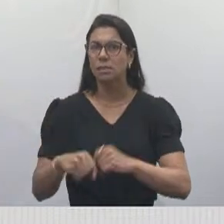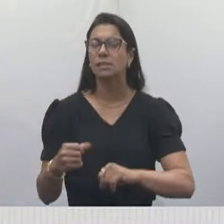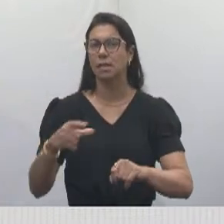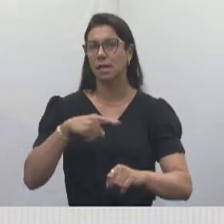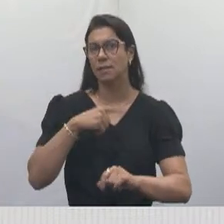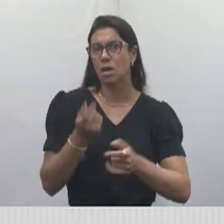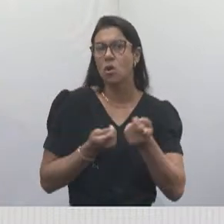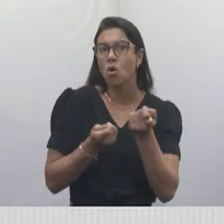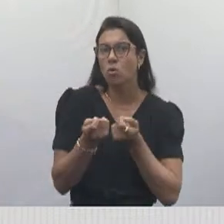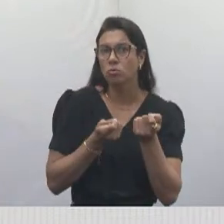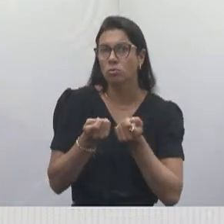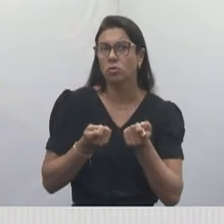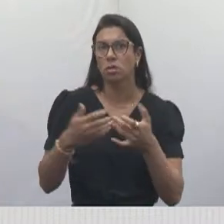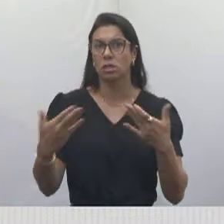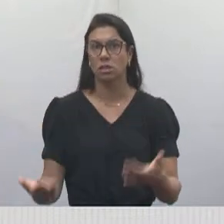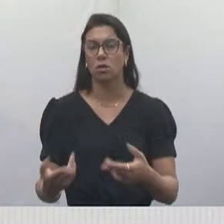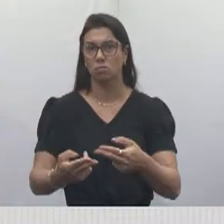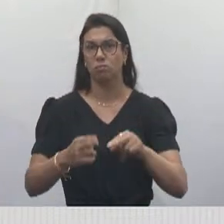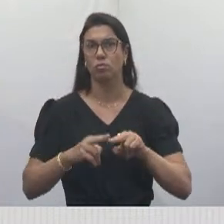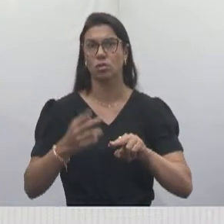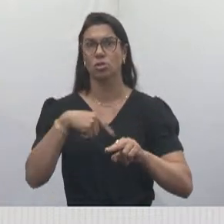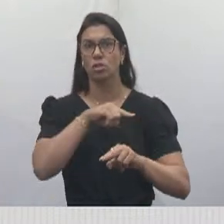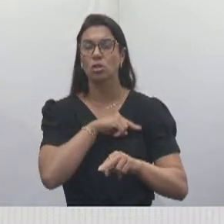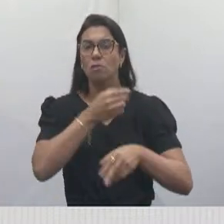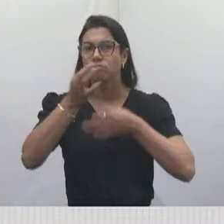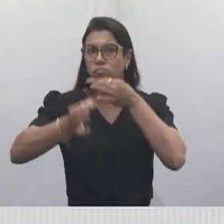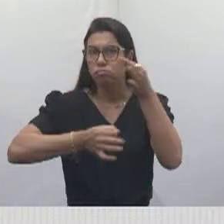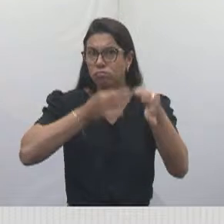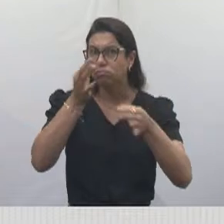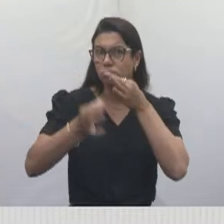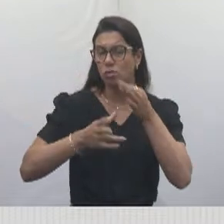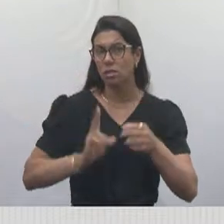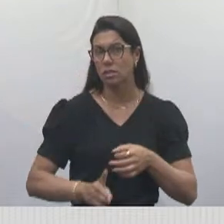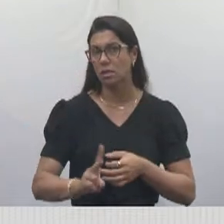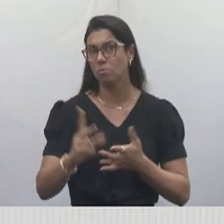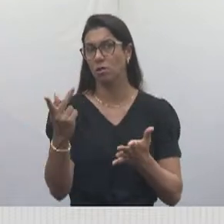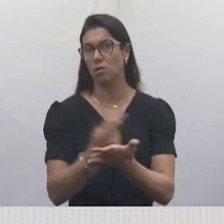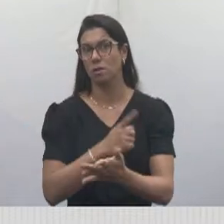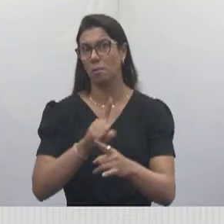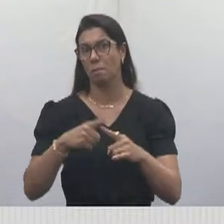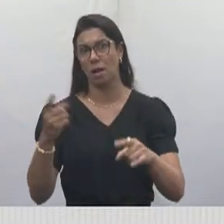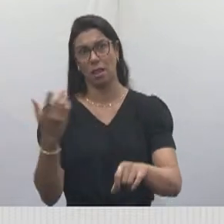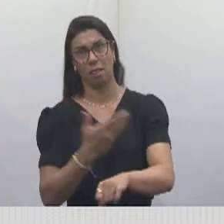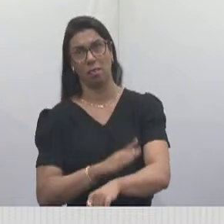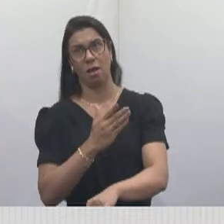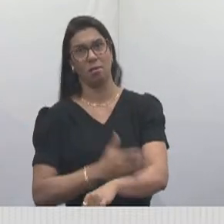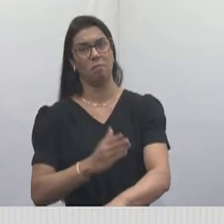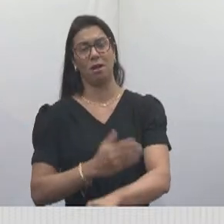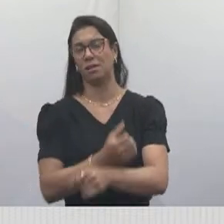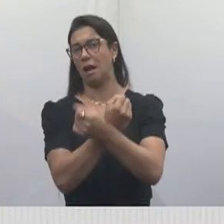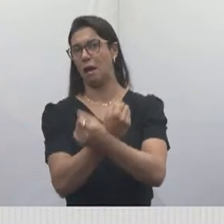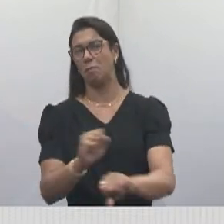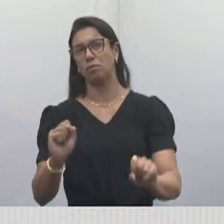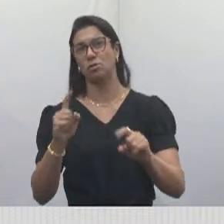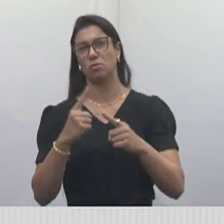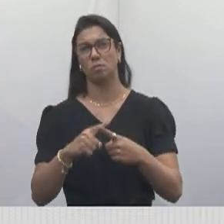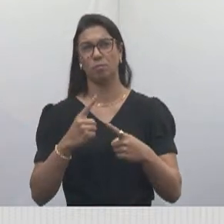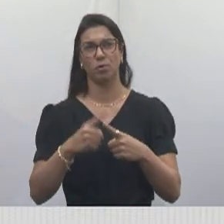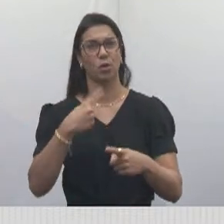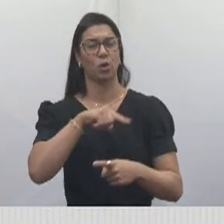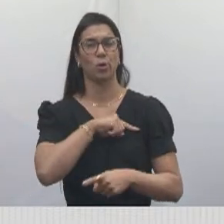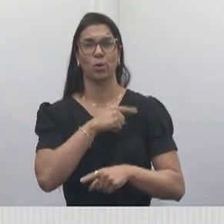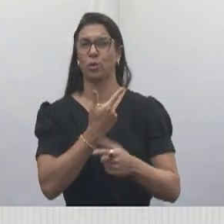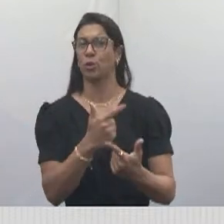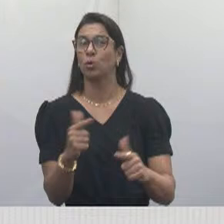determina outra coisa. Por isso que é uma recomendação que sempre ocorrerá, mas que na prática é impossível, porque nós não temos